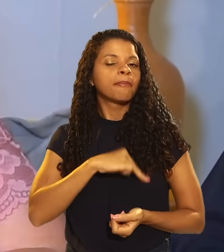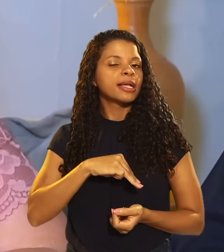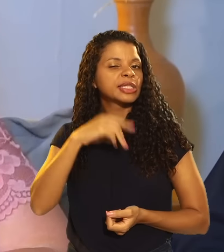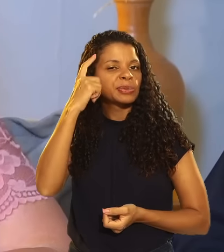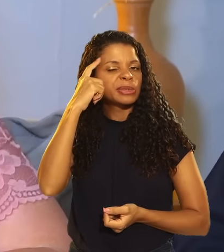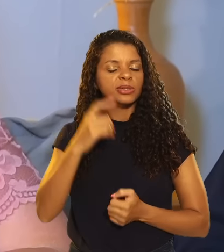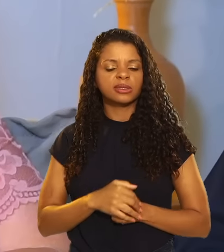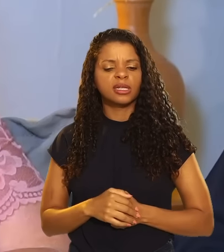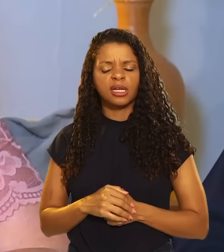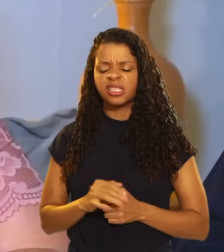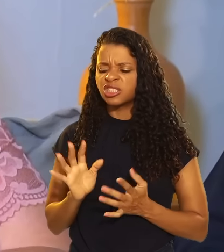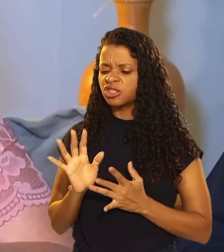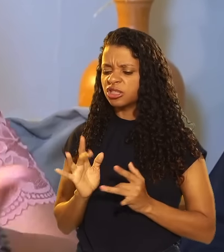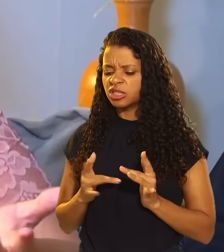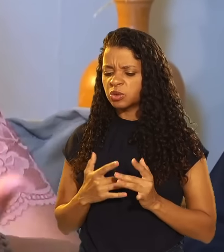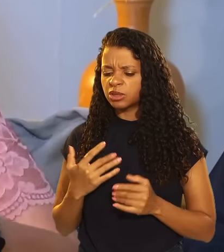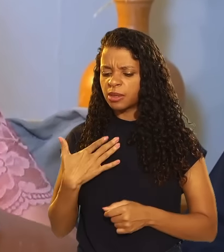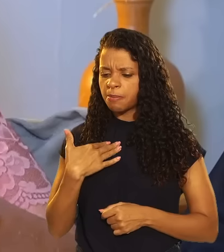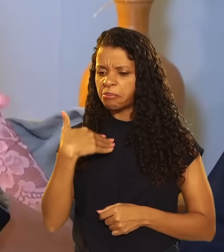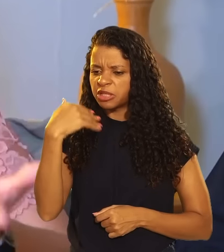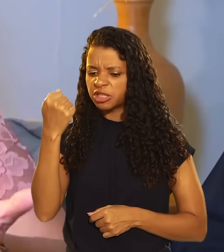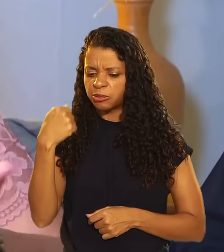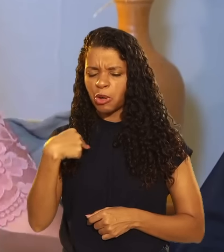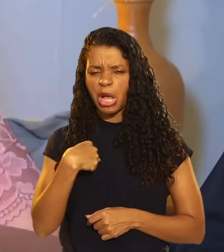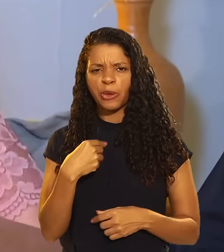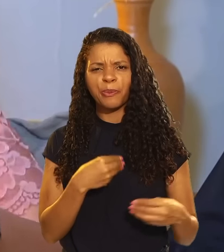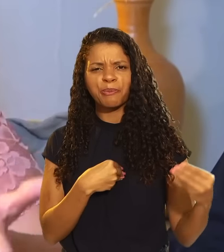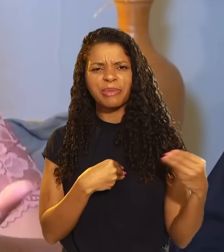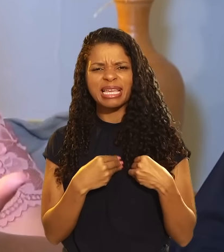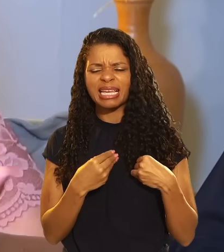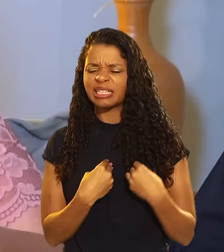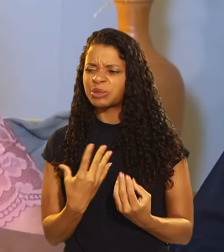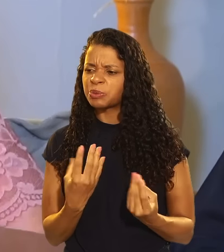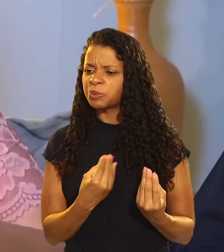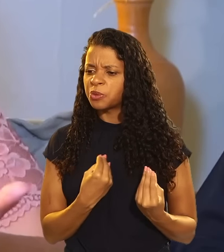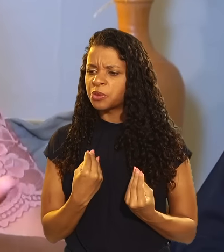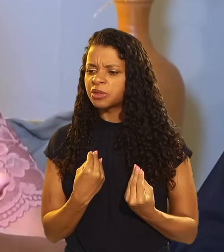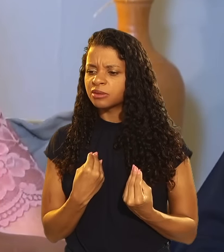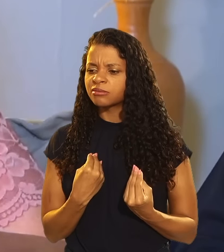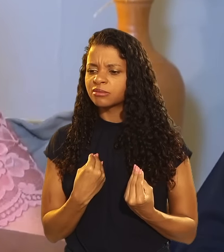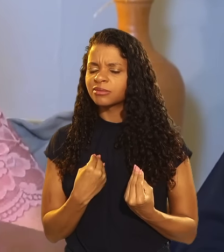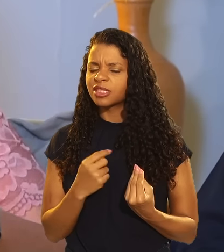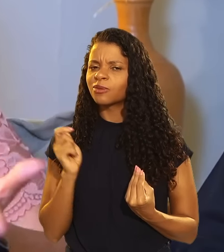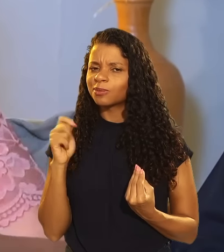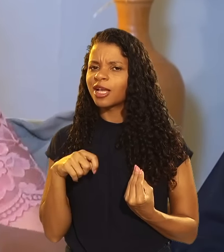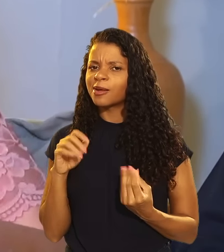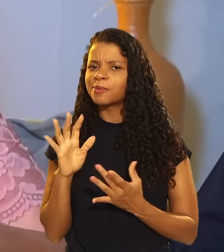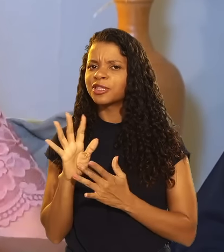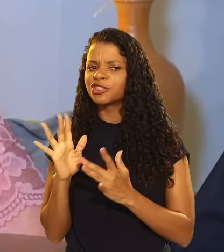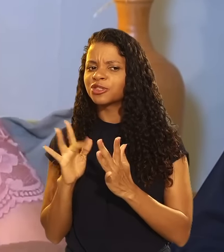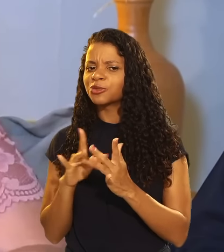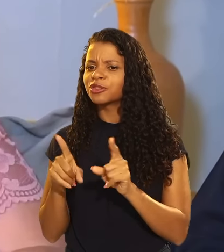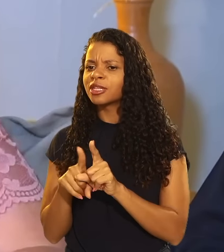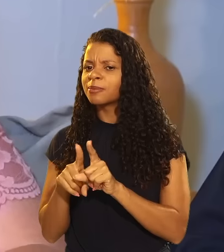sou tão pecador, ele vai ter muito a oferecer também para esses outros aqui que são pecadores como